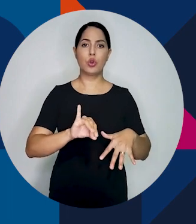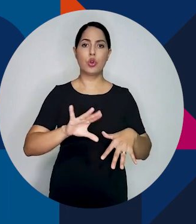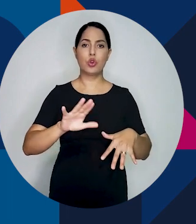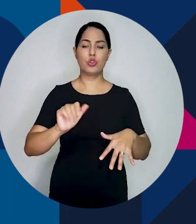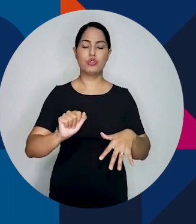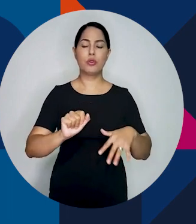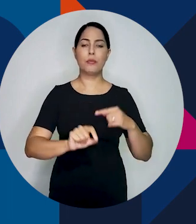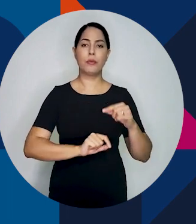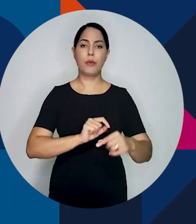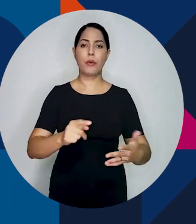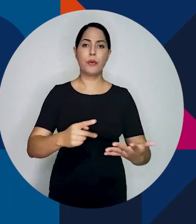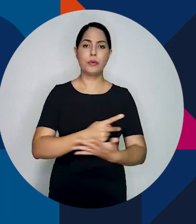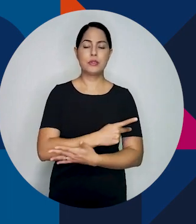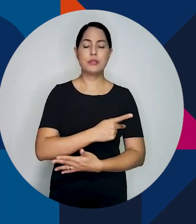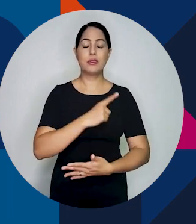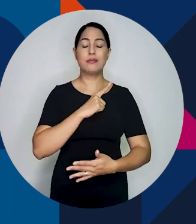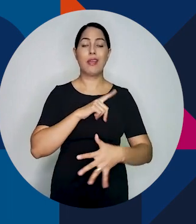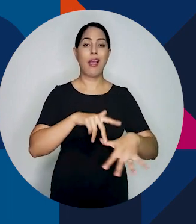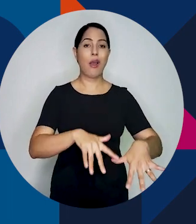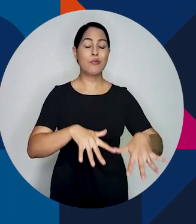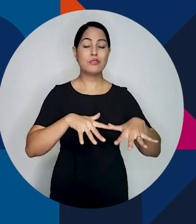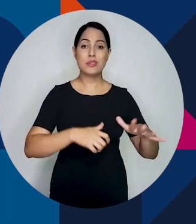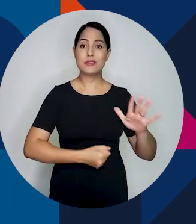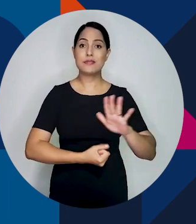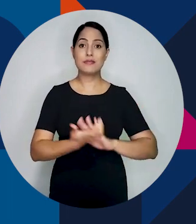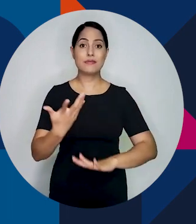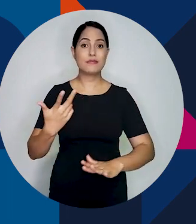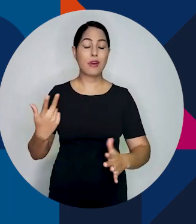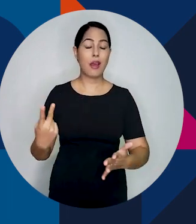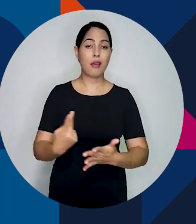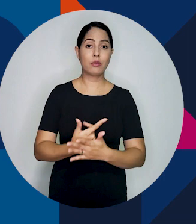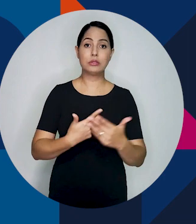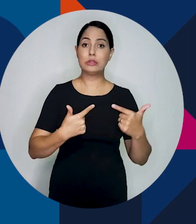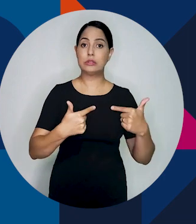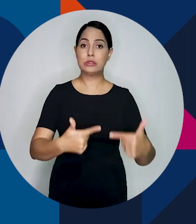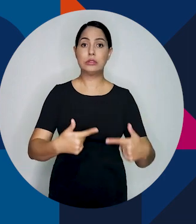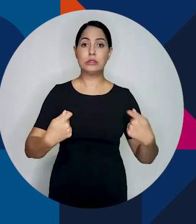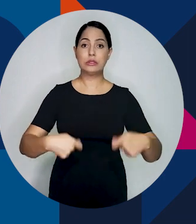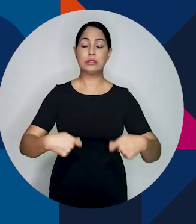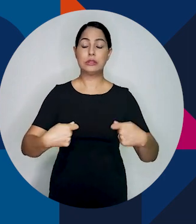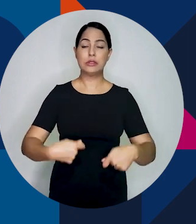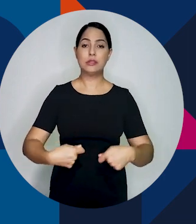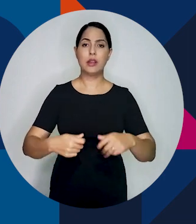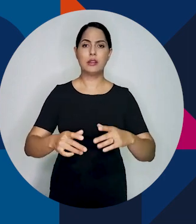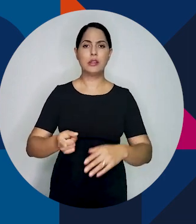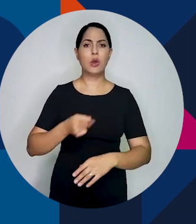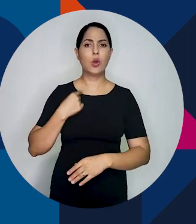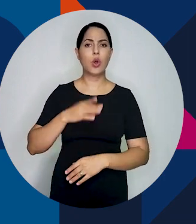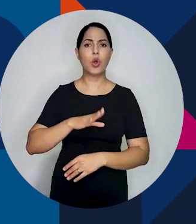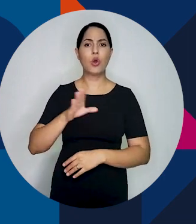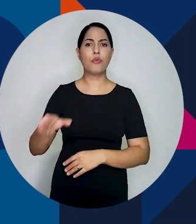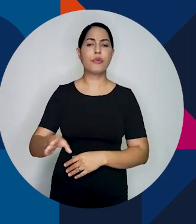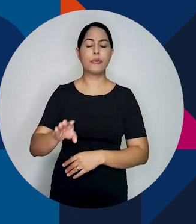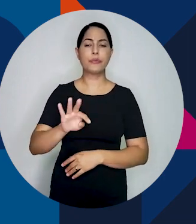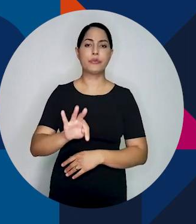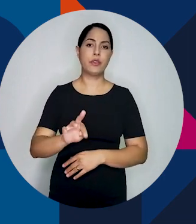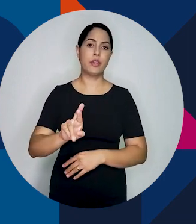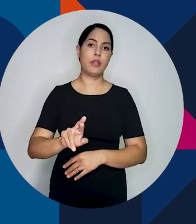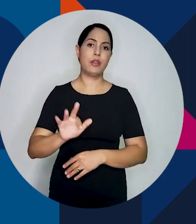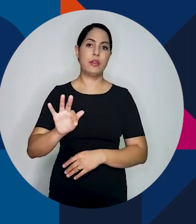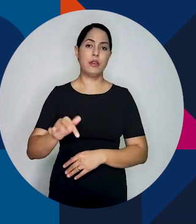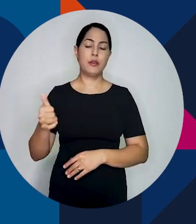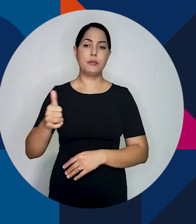várias audiências de custódia a serem realizadas e houve uma grande mobilização junto ao TRF da primeira